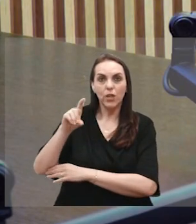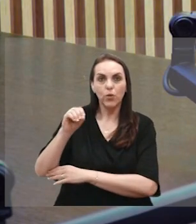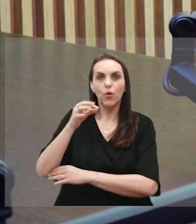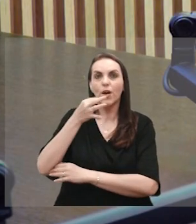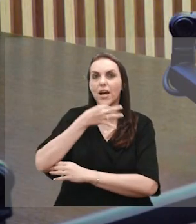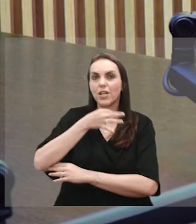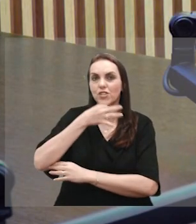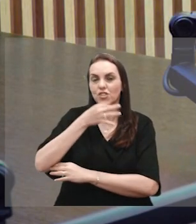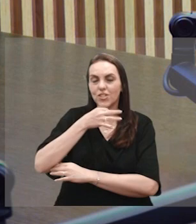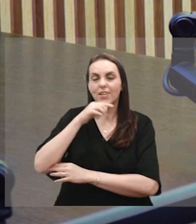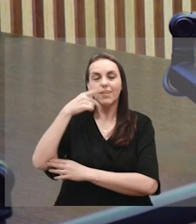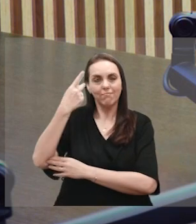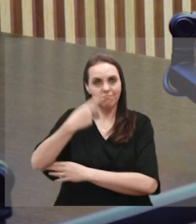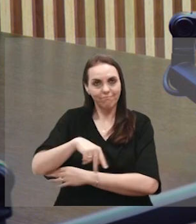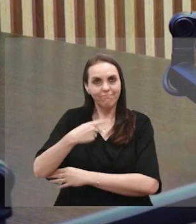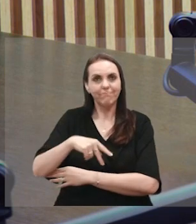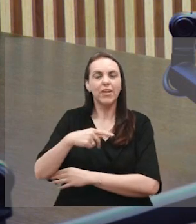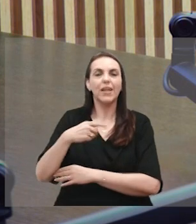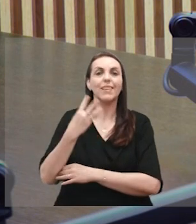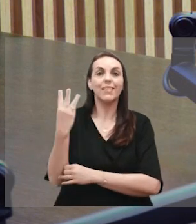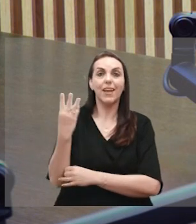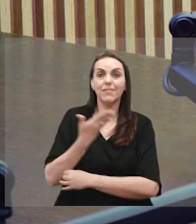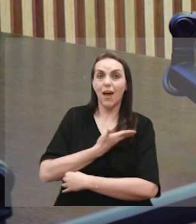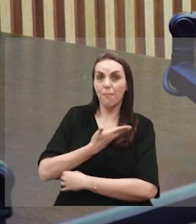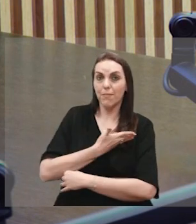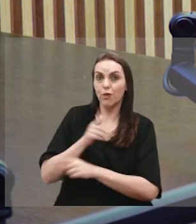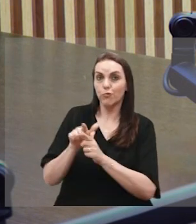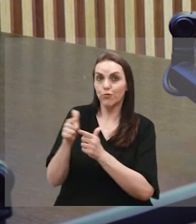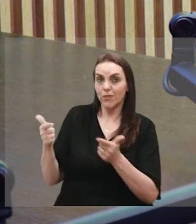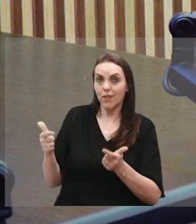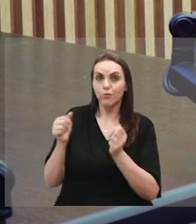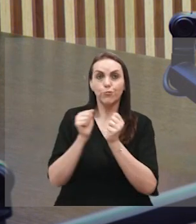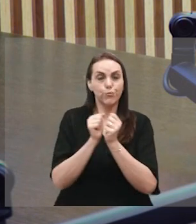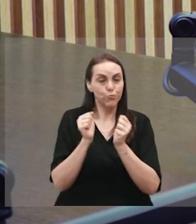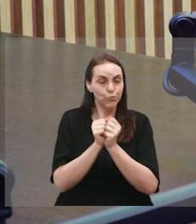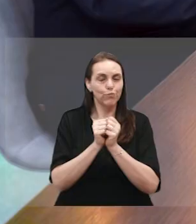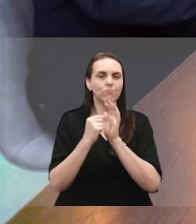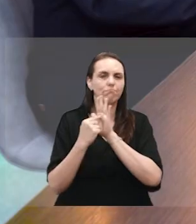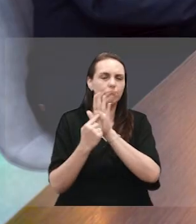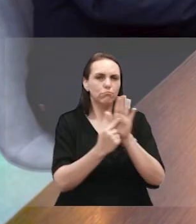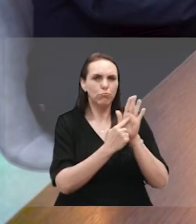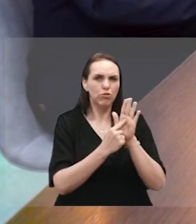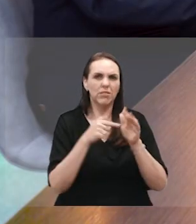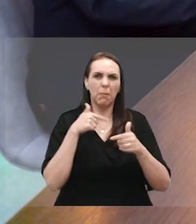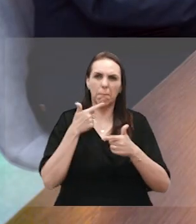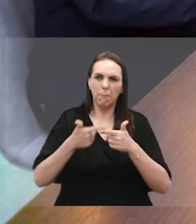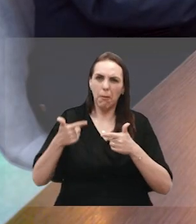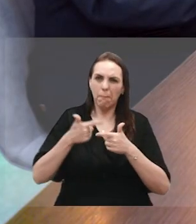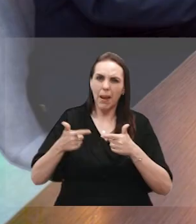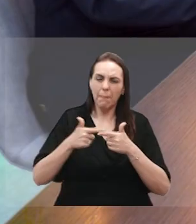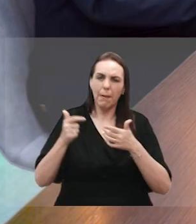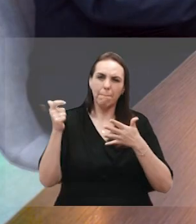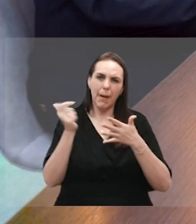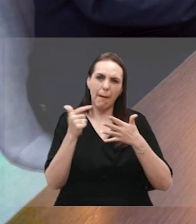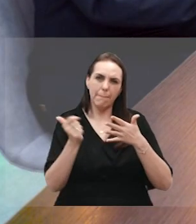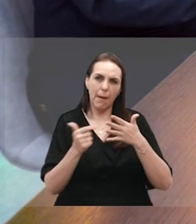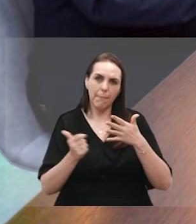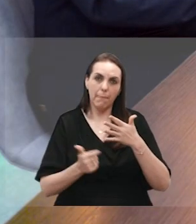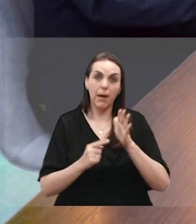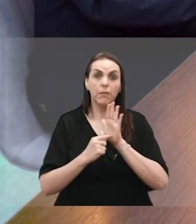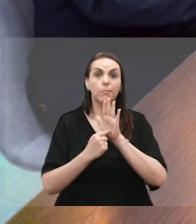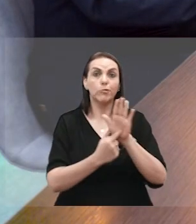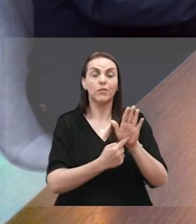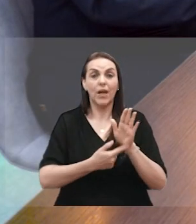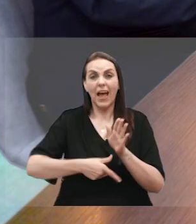ali, onde a gente mostrava os problemas de Caxias. A gente veio nessa pegada, acredito que a gente foi os primeiros em Caxias a começar a